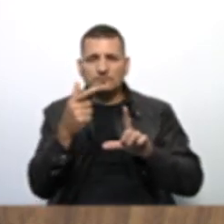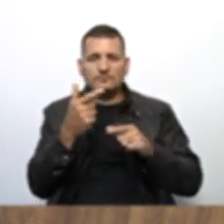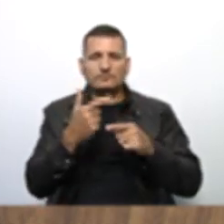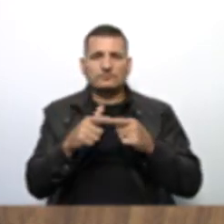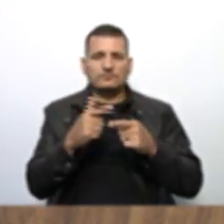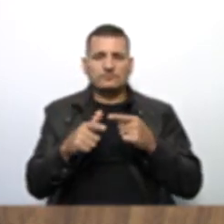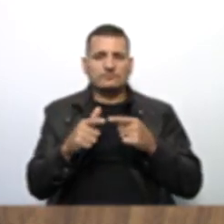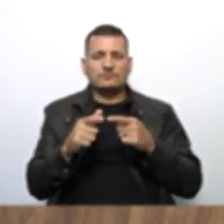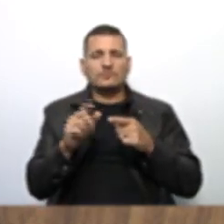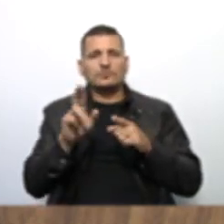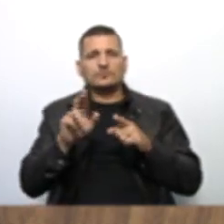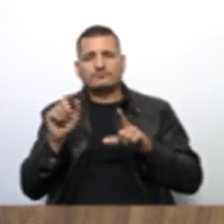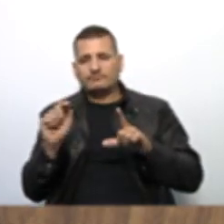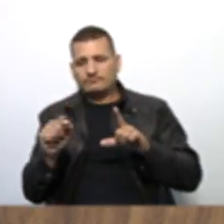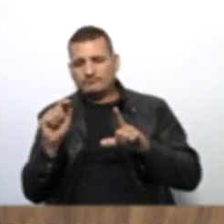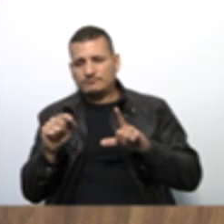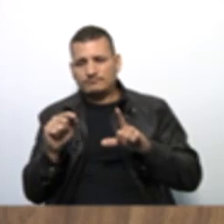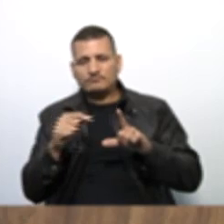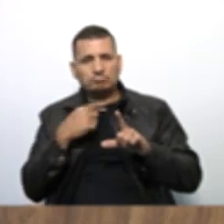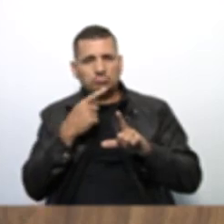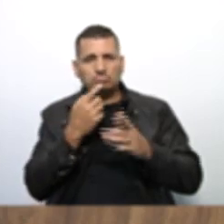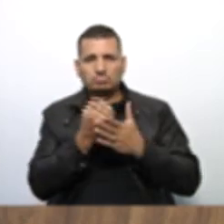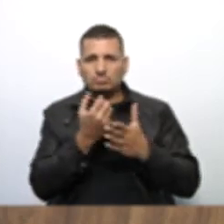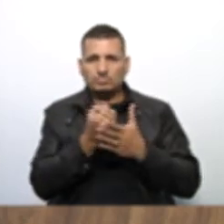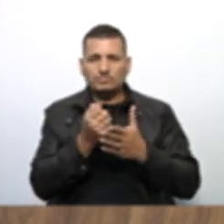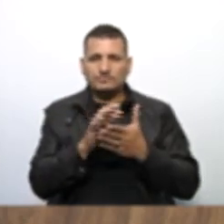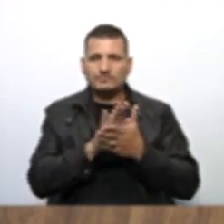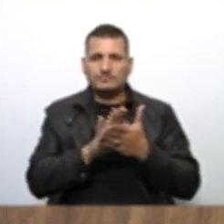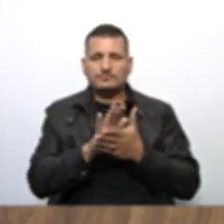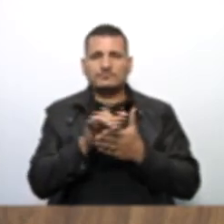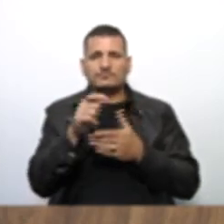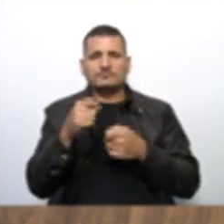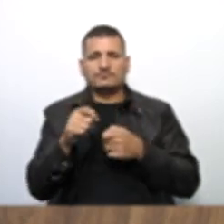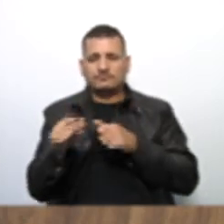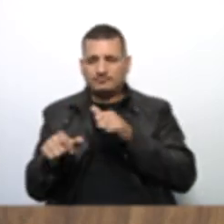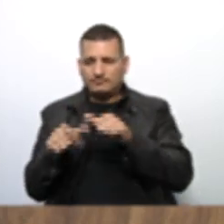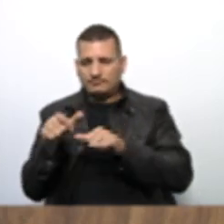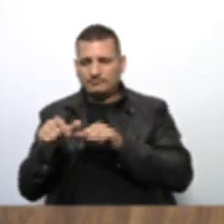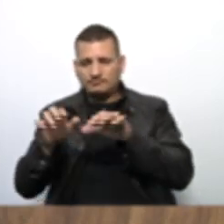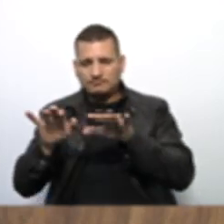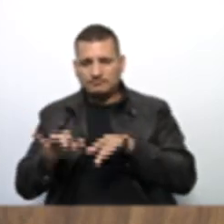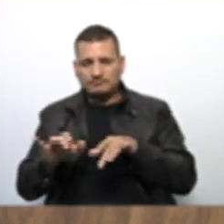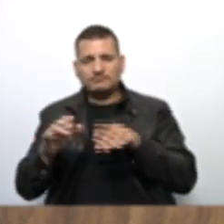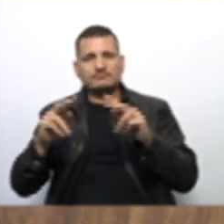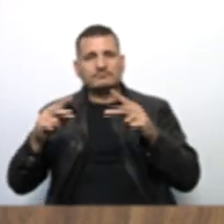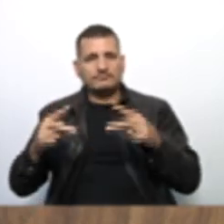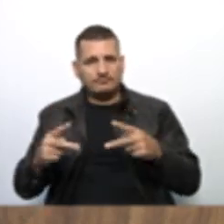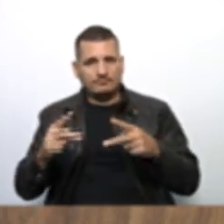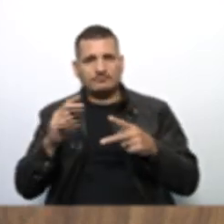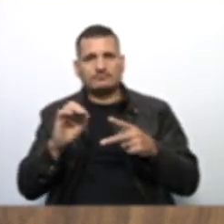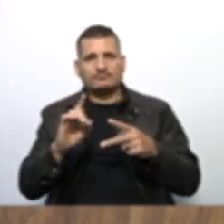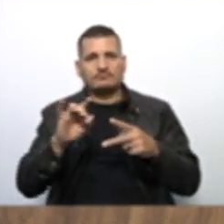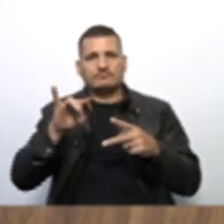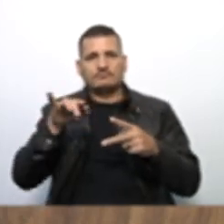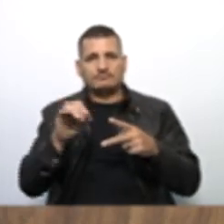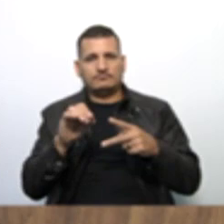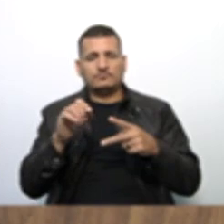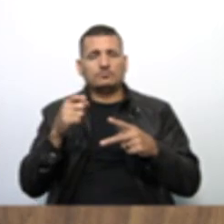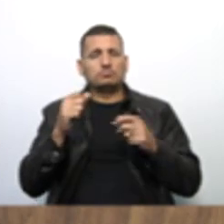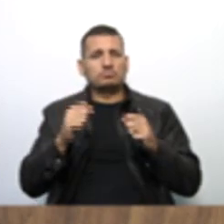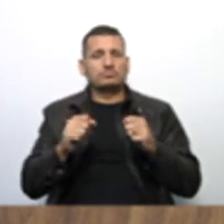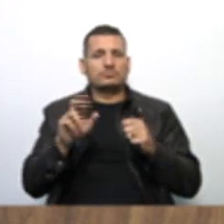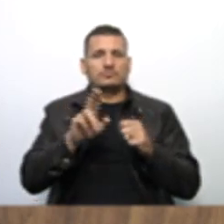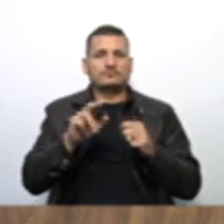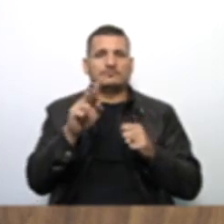o usuário clica no botão gravar e não está gravando nada, você precisa fazer uma alteração em código-fonte, você pode estar utilizando uma VPN para poder se conectar